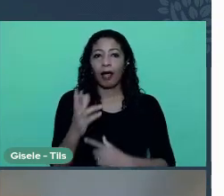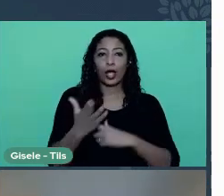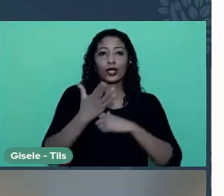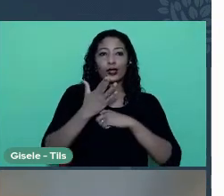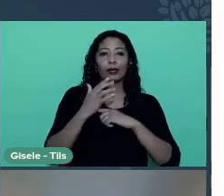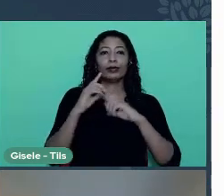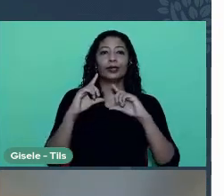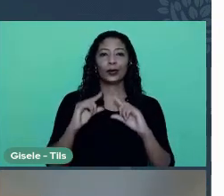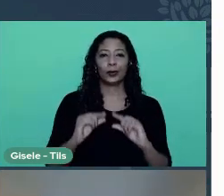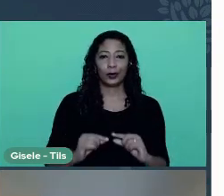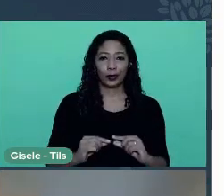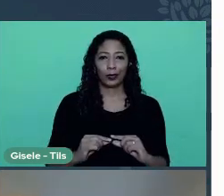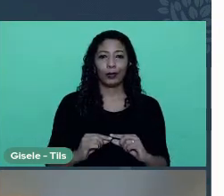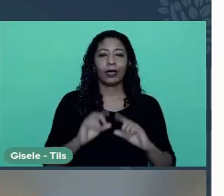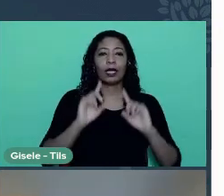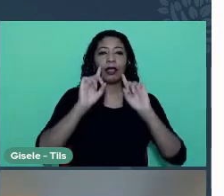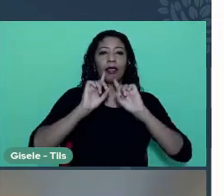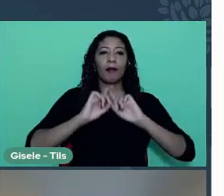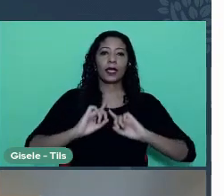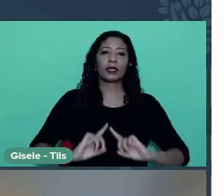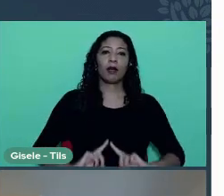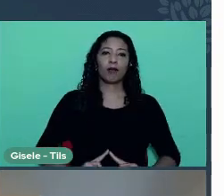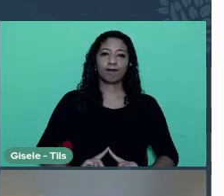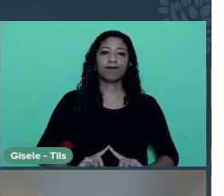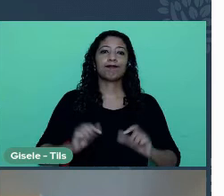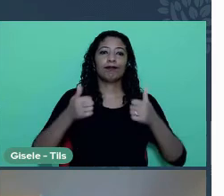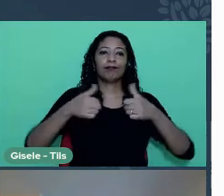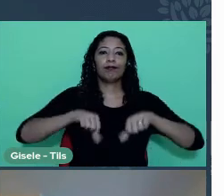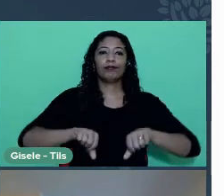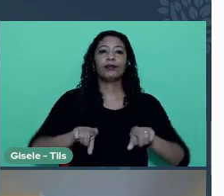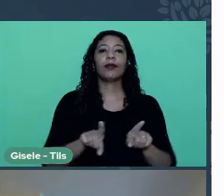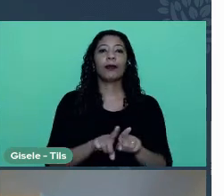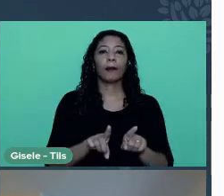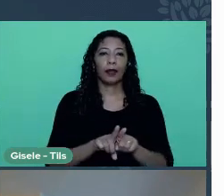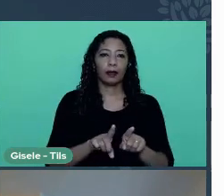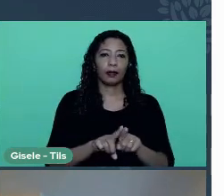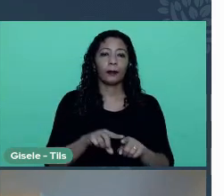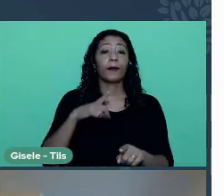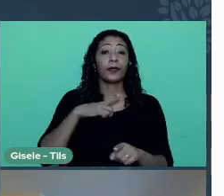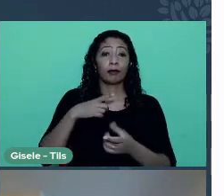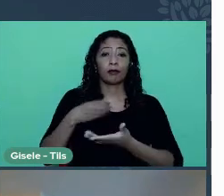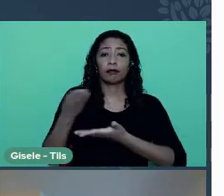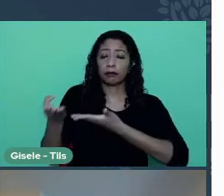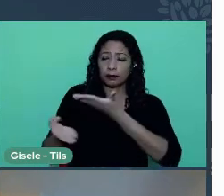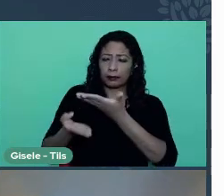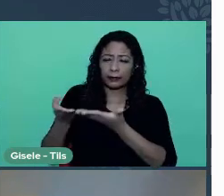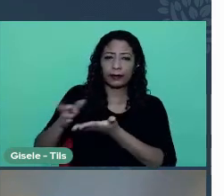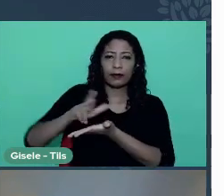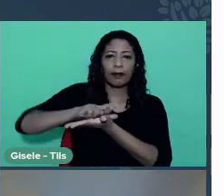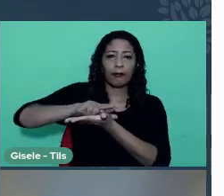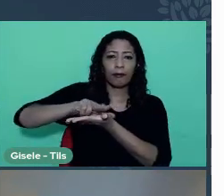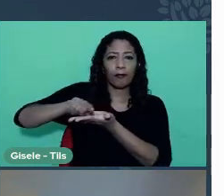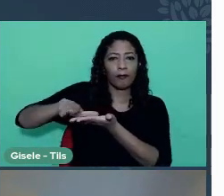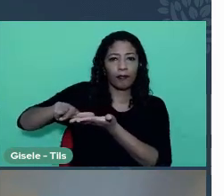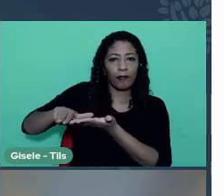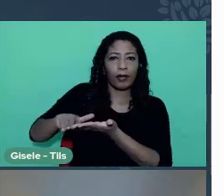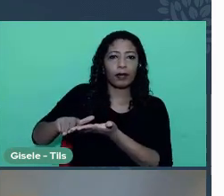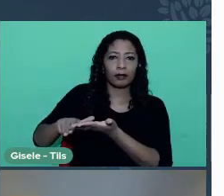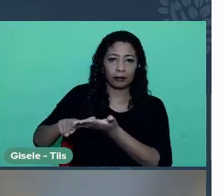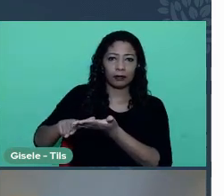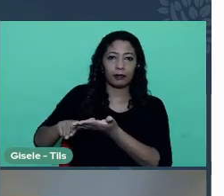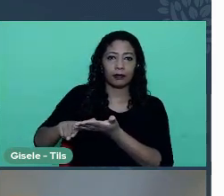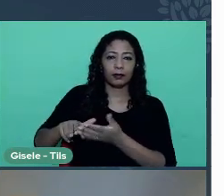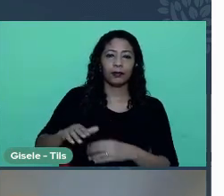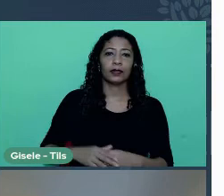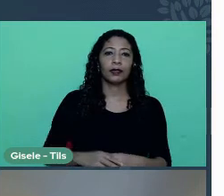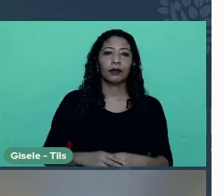depressão. Portanto, existem vários tratamentos para as pessoas, né? Então, a gente vê aqui que,